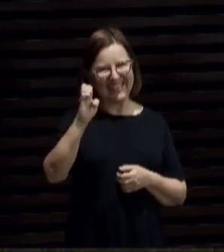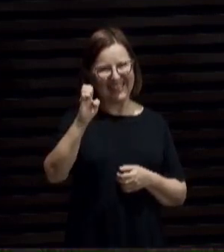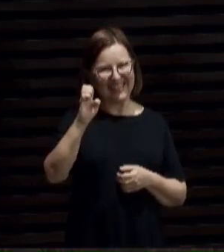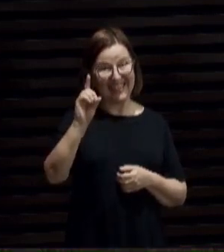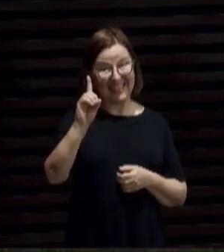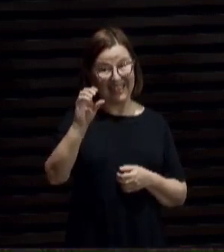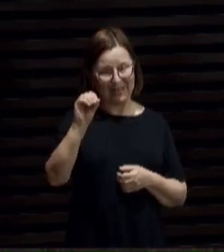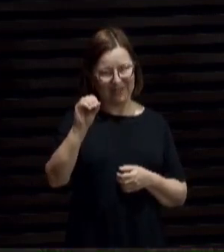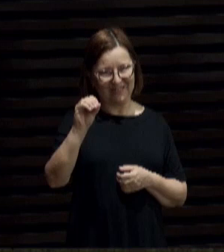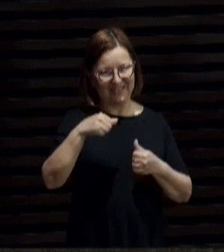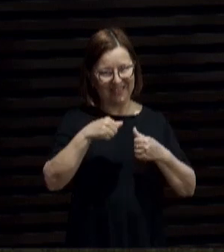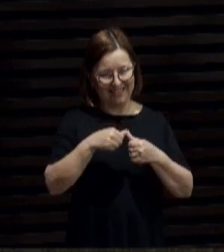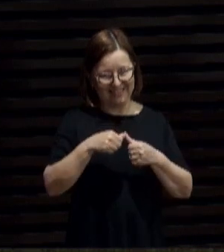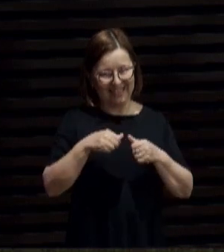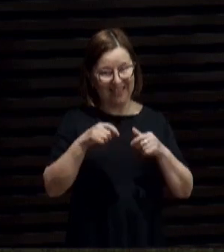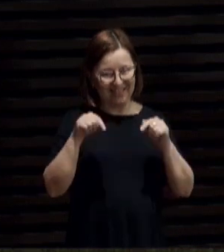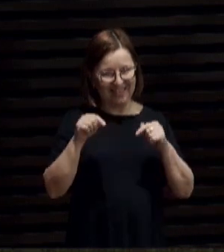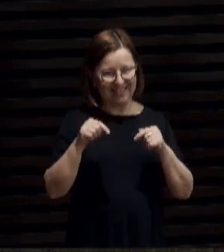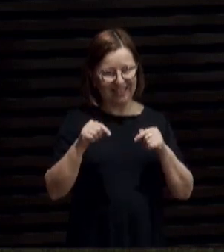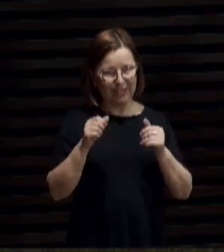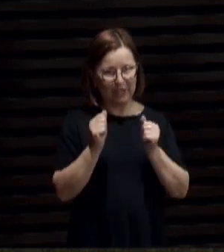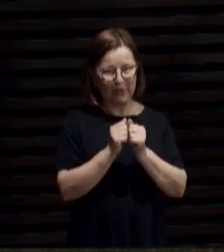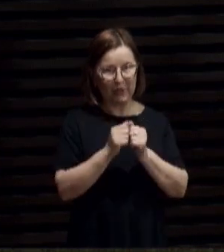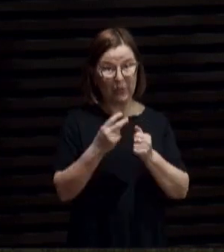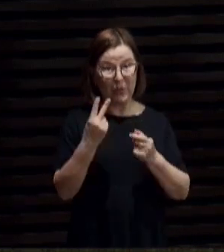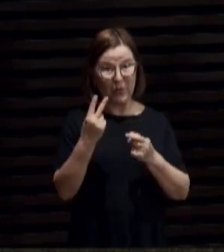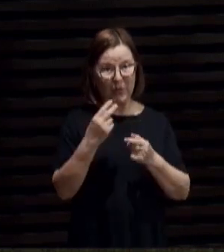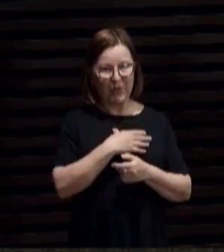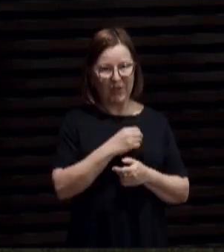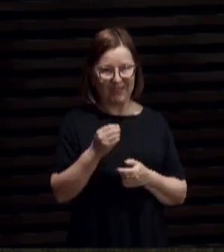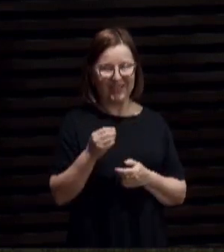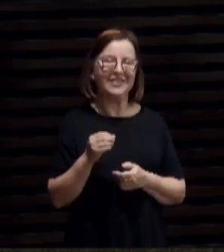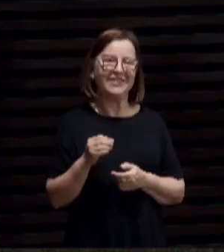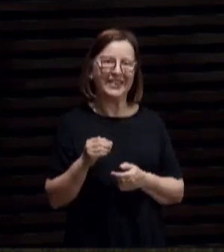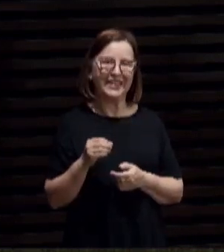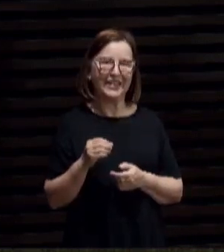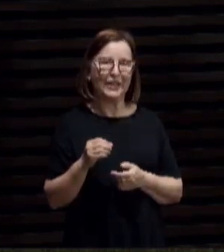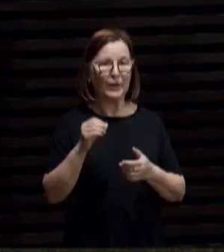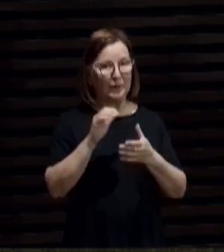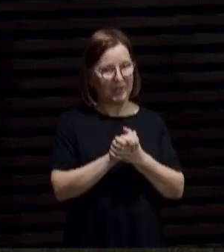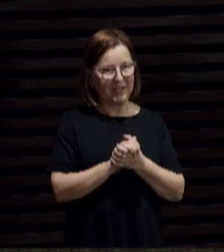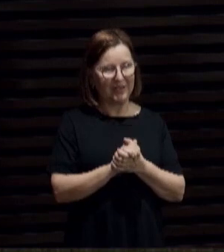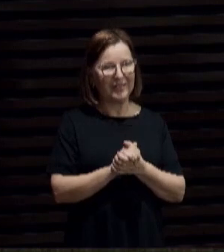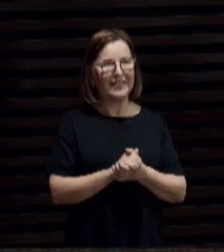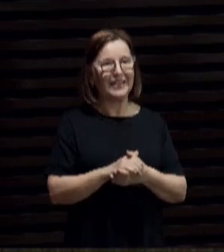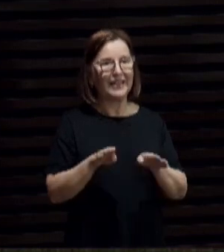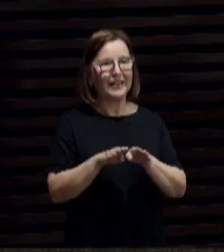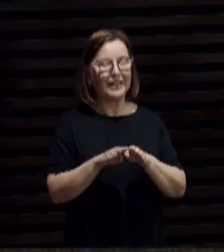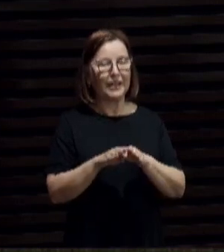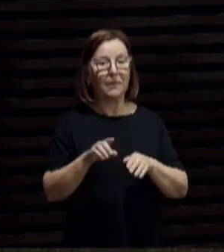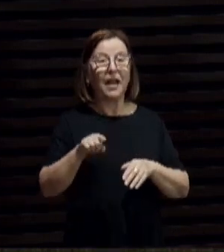ela estava aí com os 2 filhos, o marido, estava a outra filha que está aqui, a Thelma, e a nossa neta, a